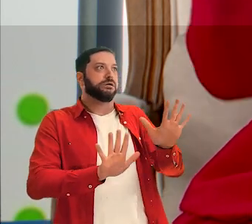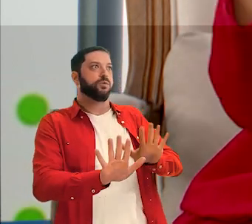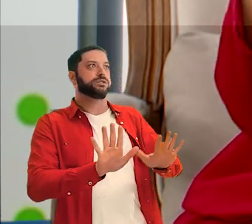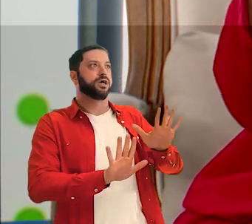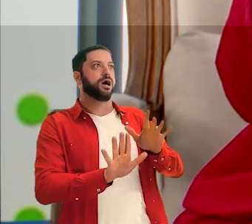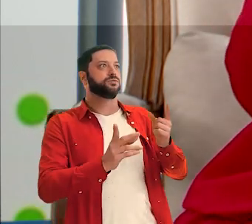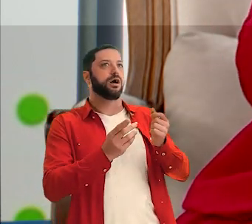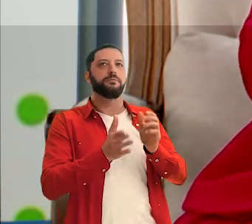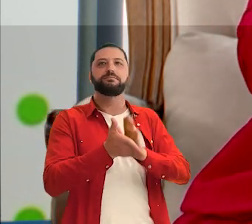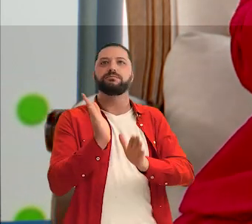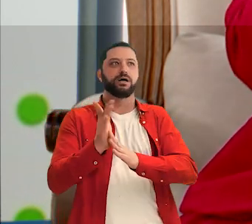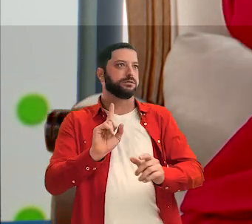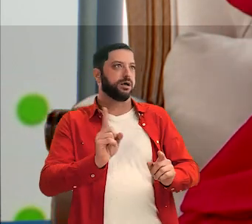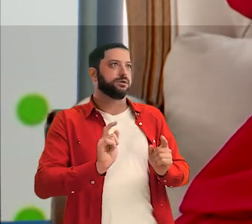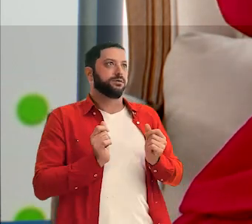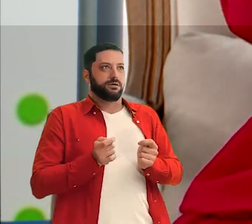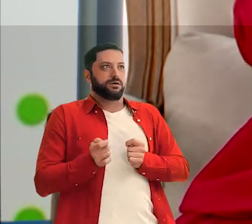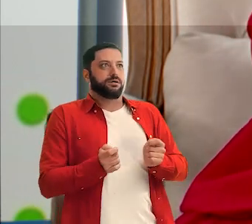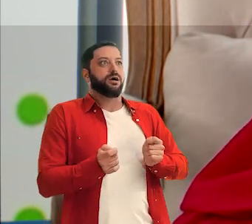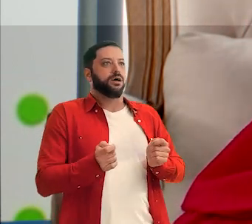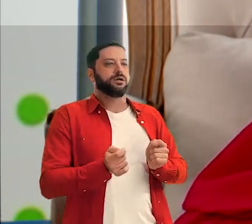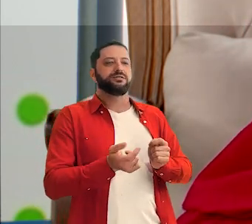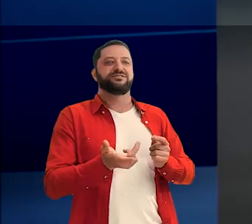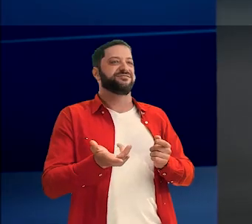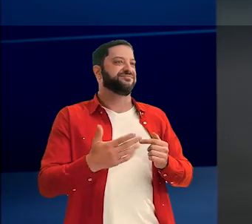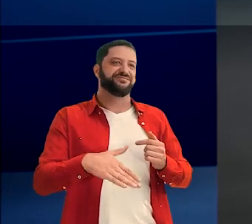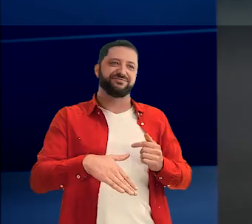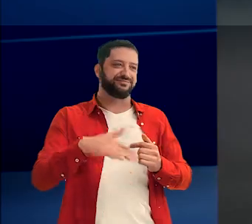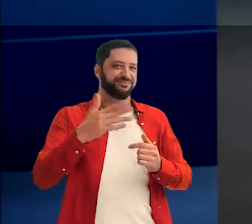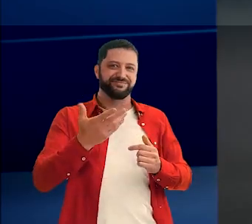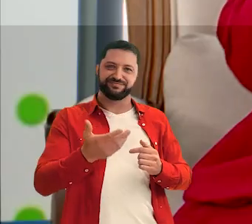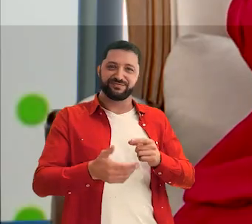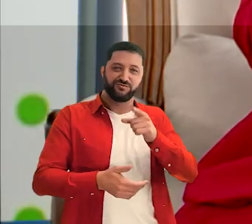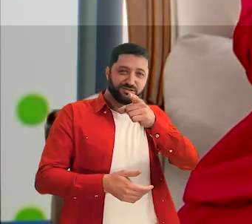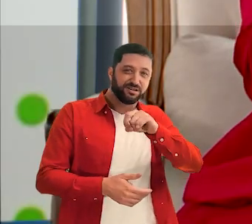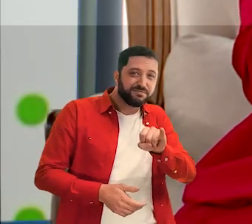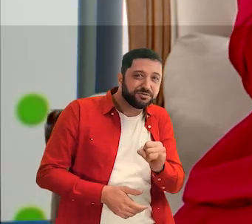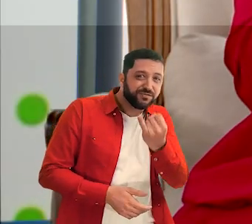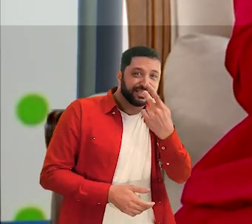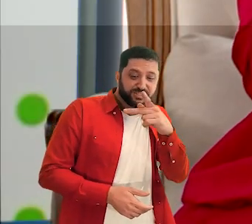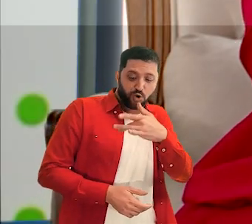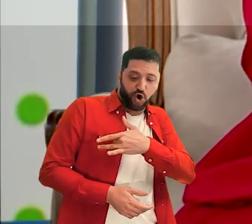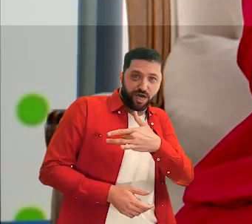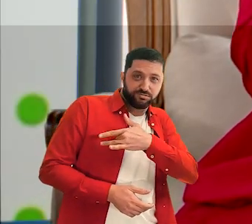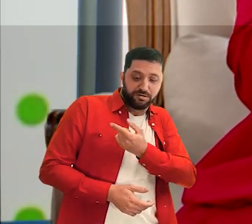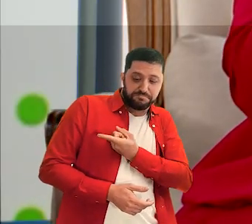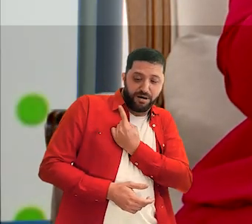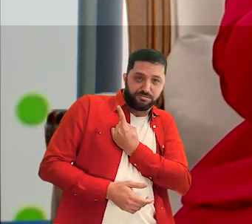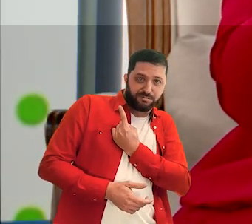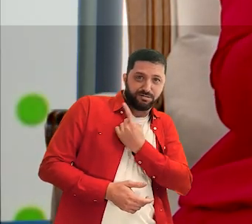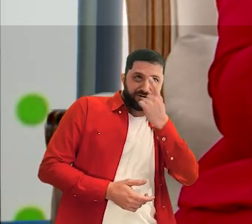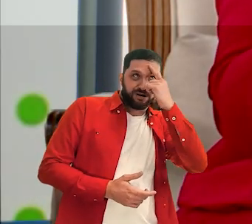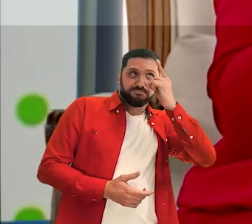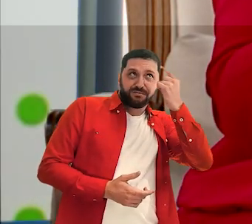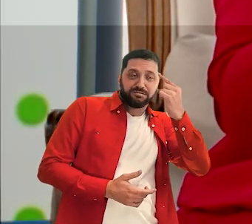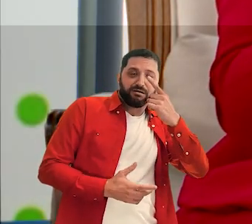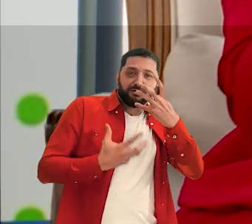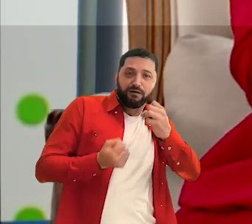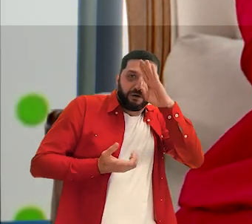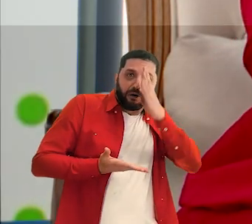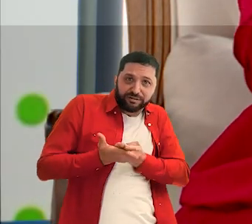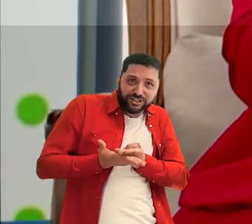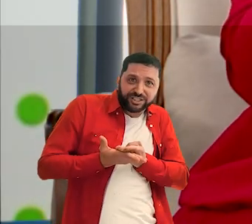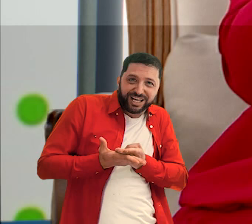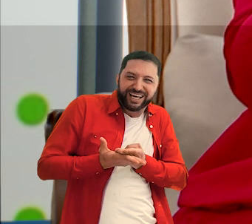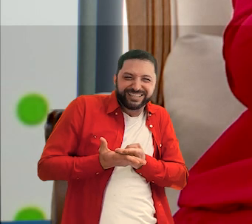pelo dinheiro. Então, o dinheiro ganhou mais importância do que todo o resto. Você só vai viver aquilo que seu coração acredita. Então,